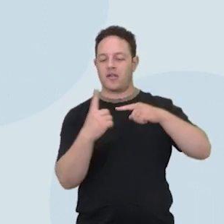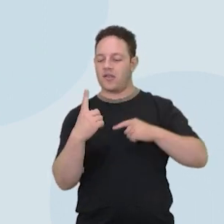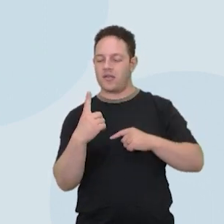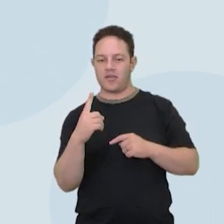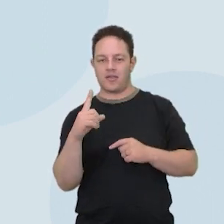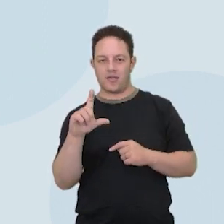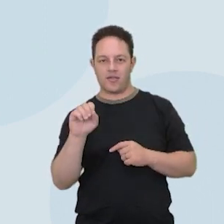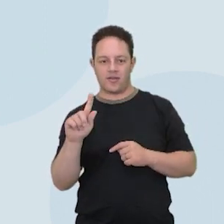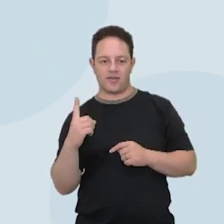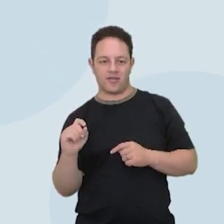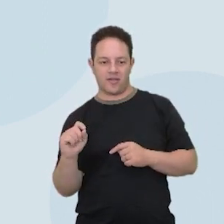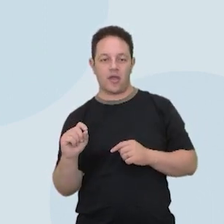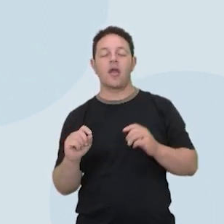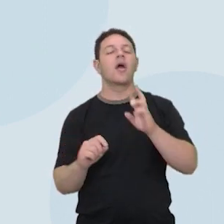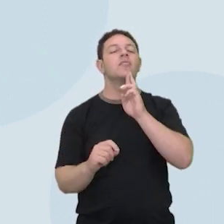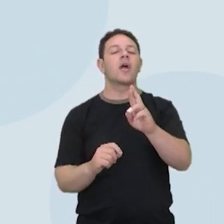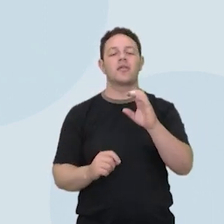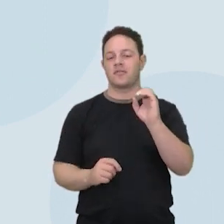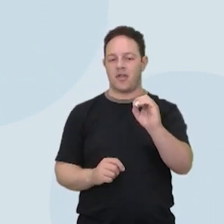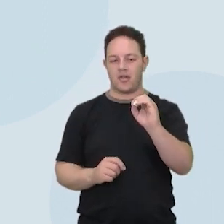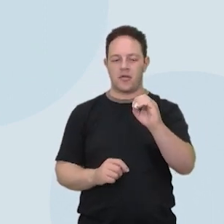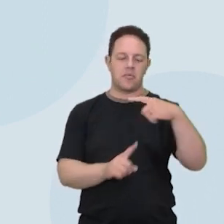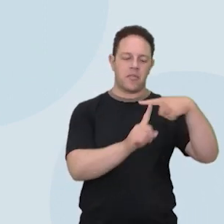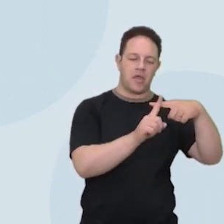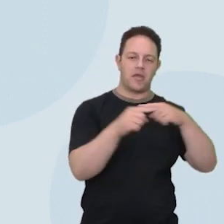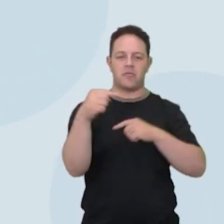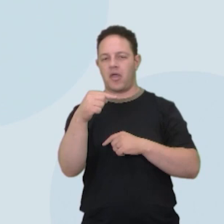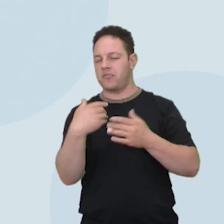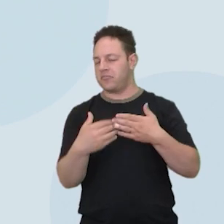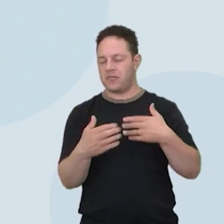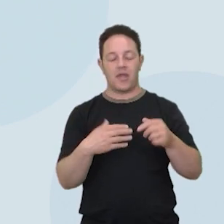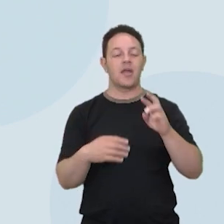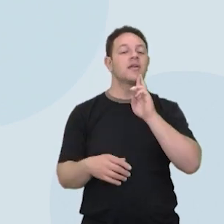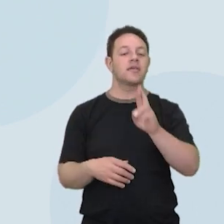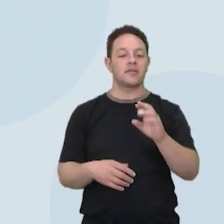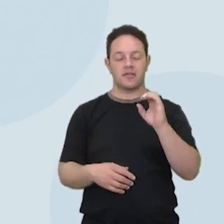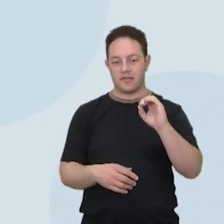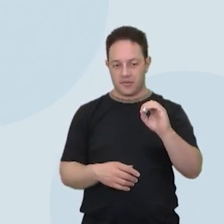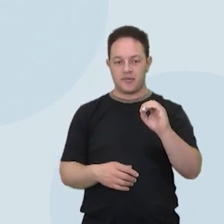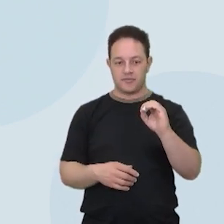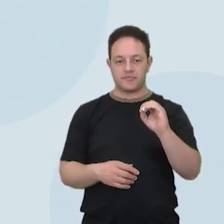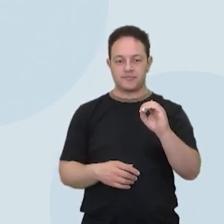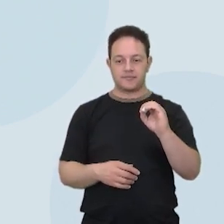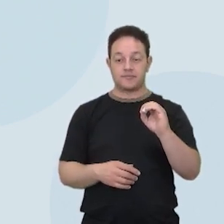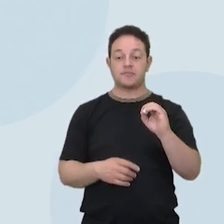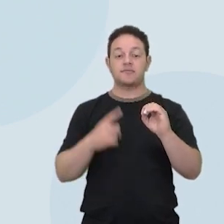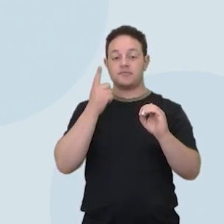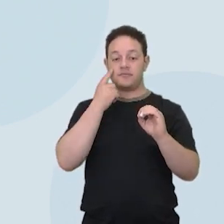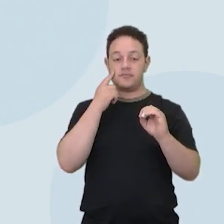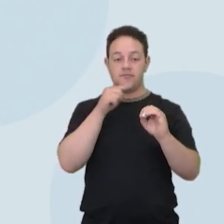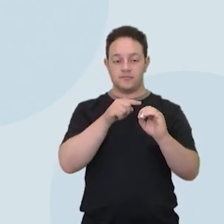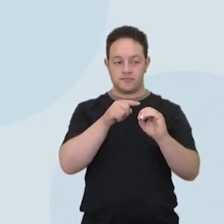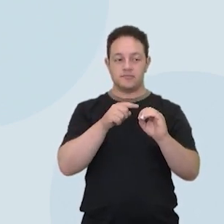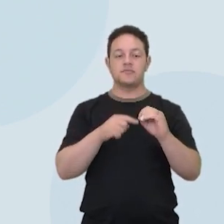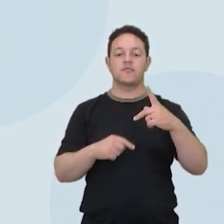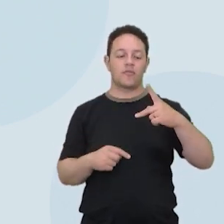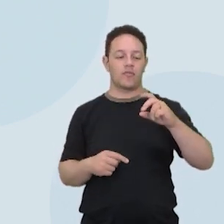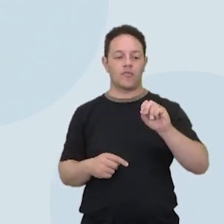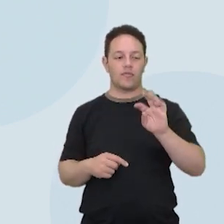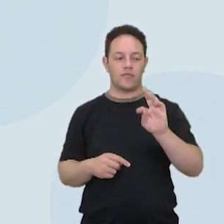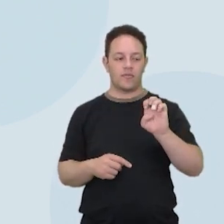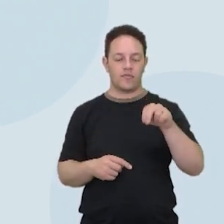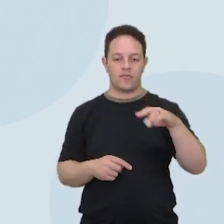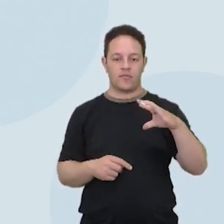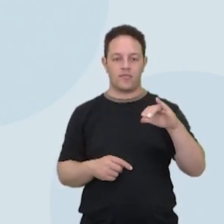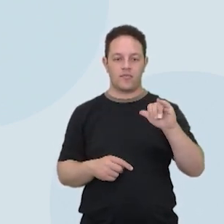0. E sendo mais ou menos, tanto faz. Então, esse valor é 0. Aí, aqui a gente tem potência. Isso, o